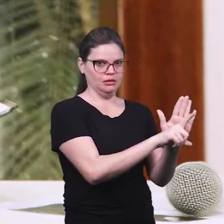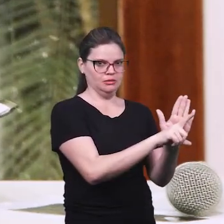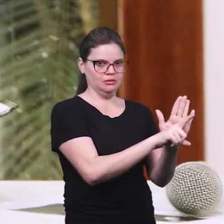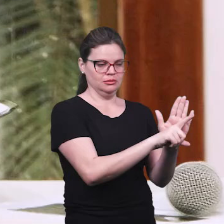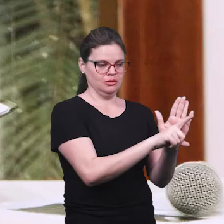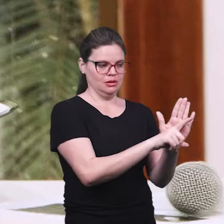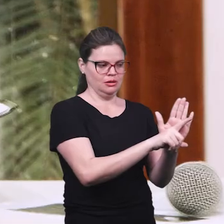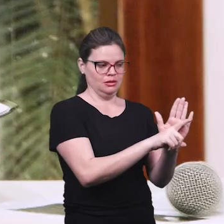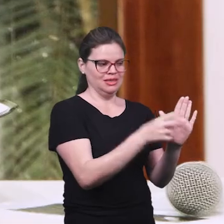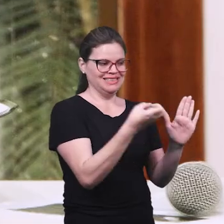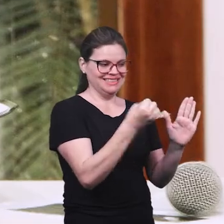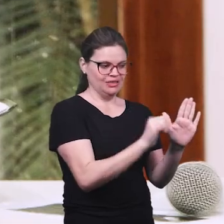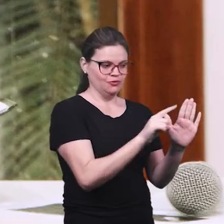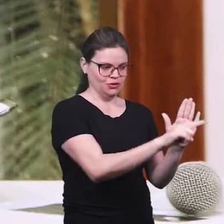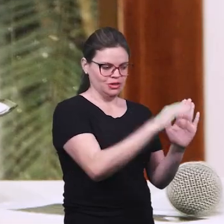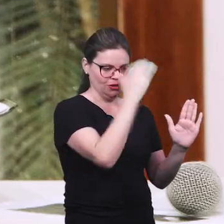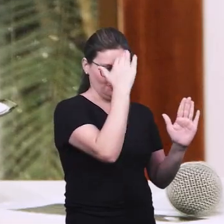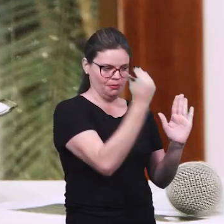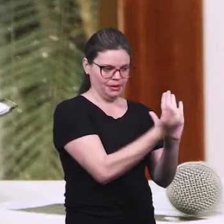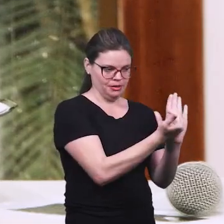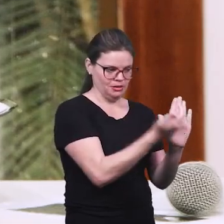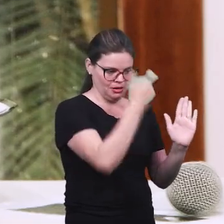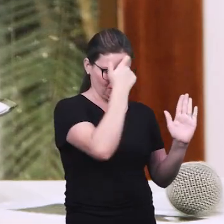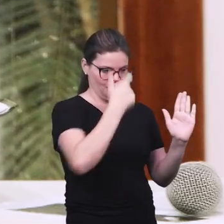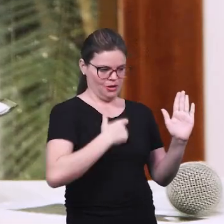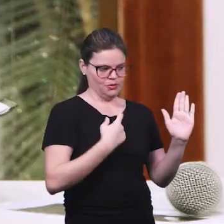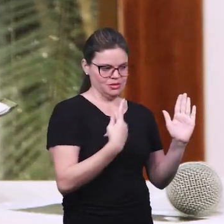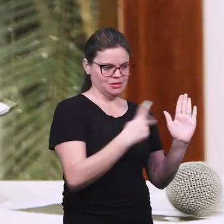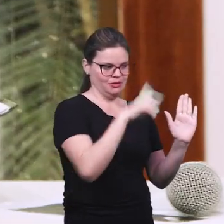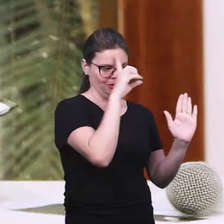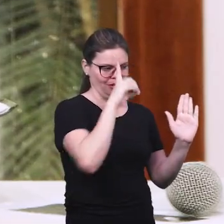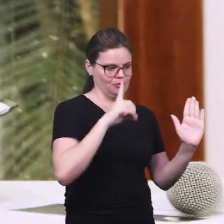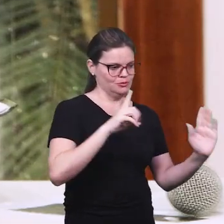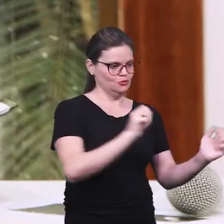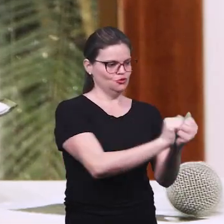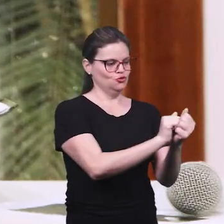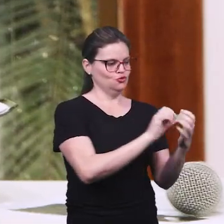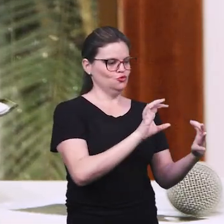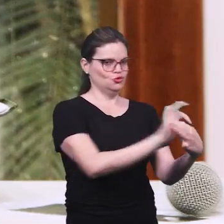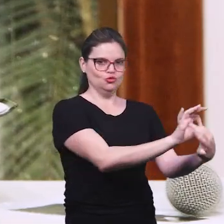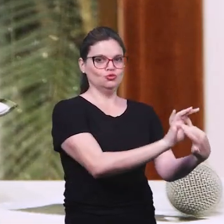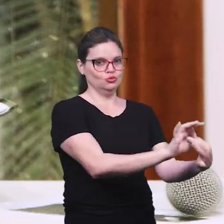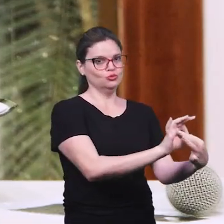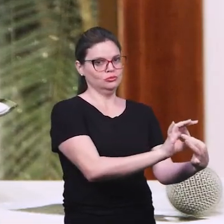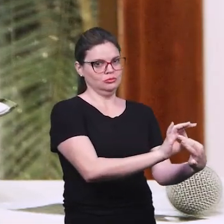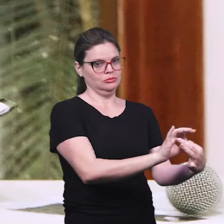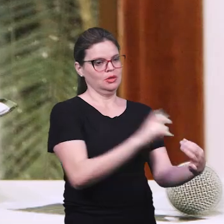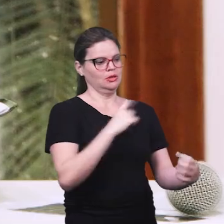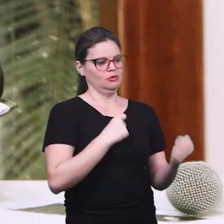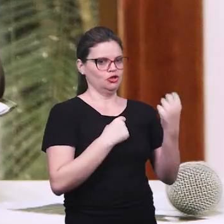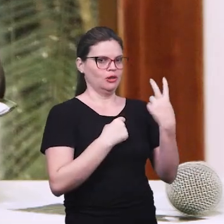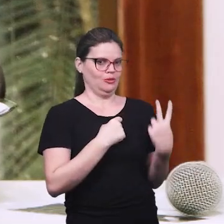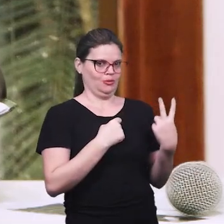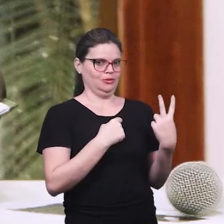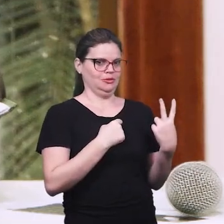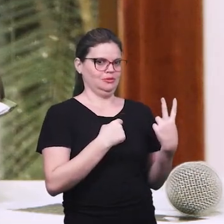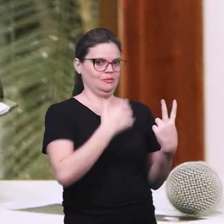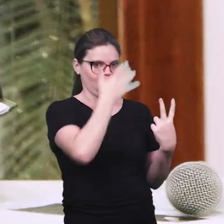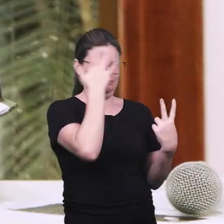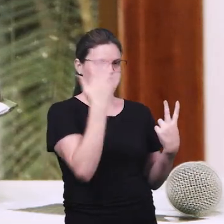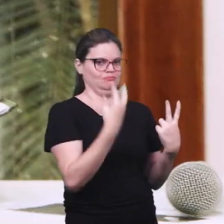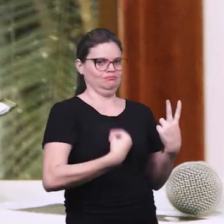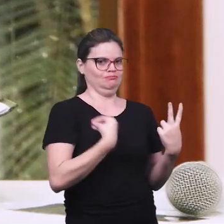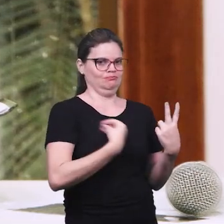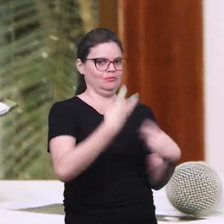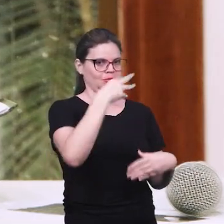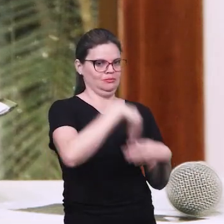parte de Deus, se andares na minha palavra, eu serei o seu Deus. Israel, durante longo tempo, andou na presença de